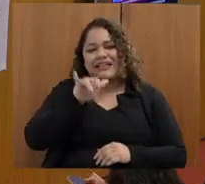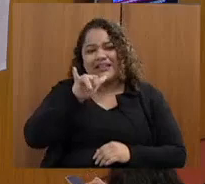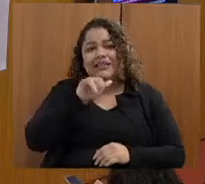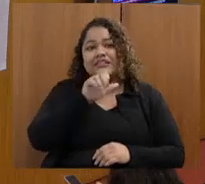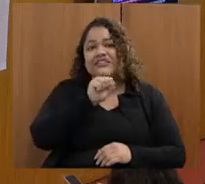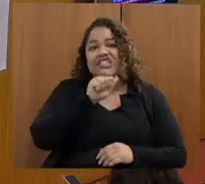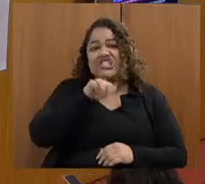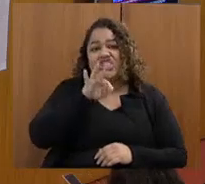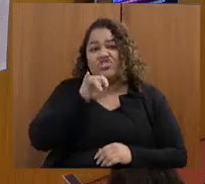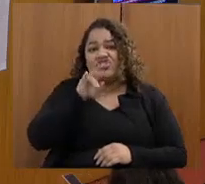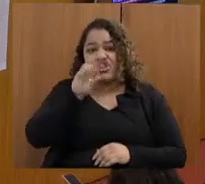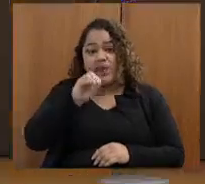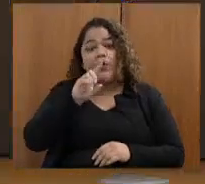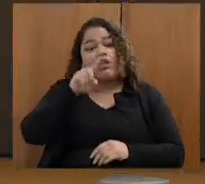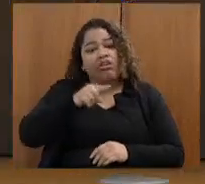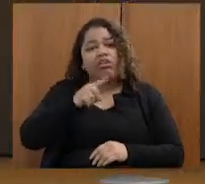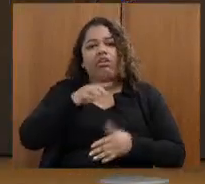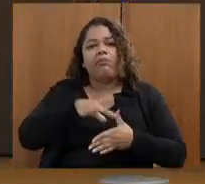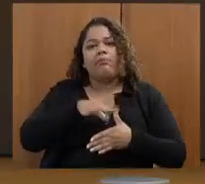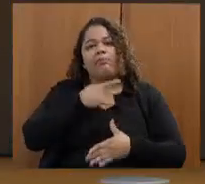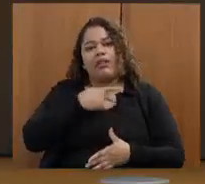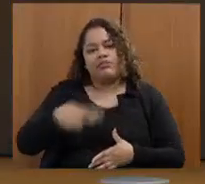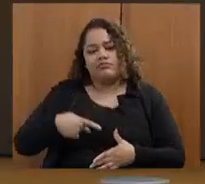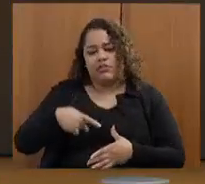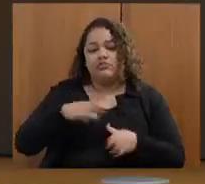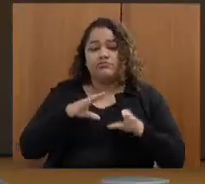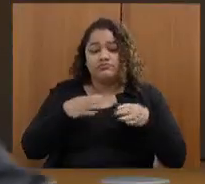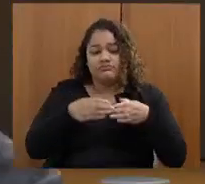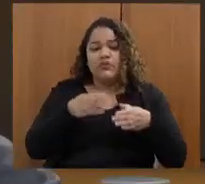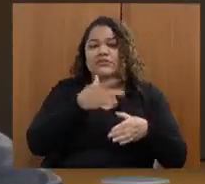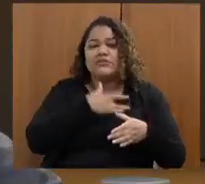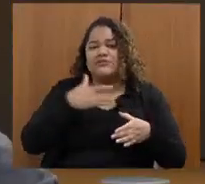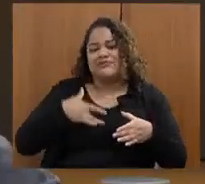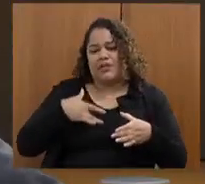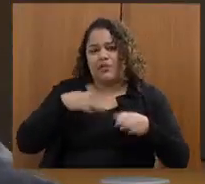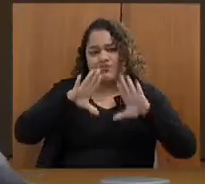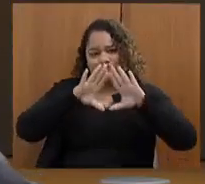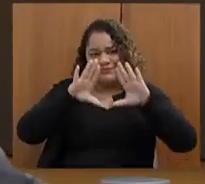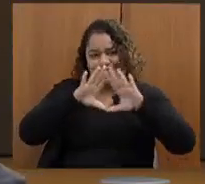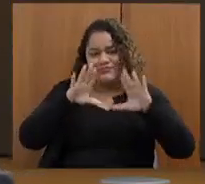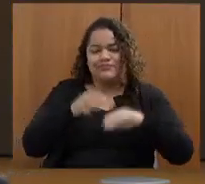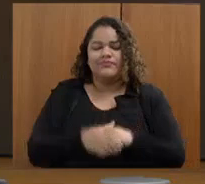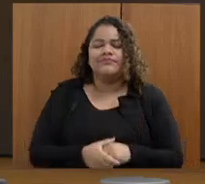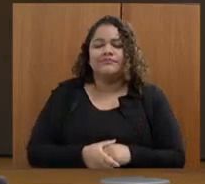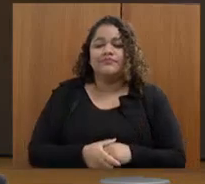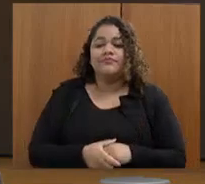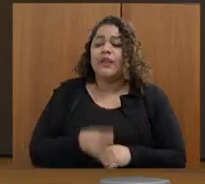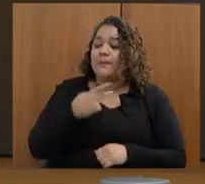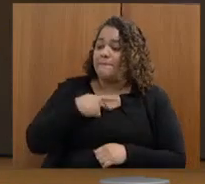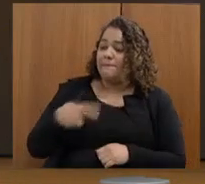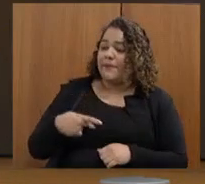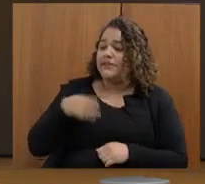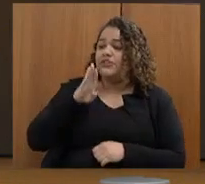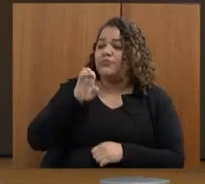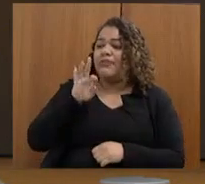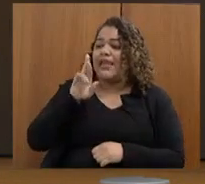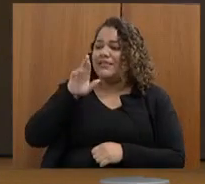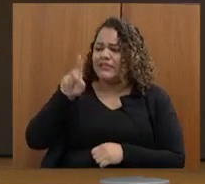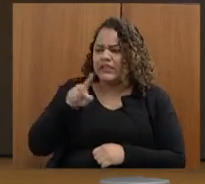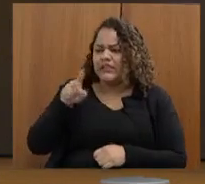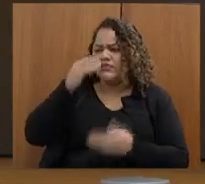Legislativa deputada Beatriz Cerqueira muito obrigado por estar conduzindo essa